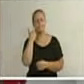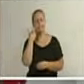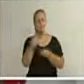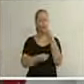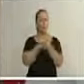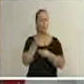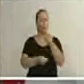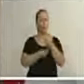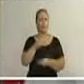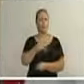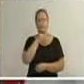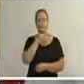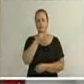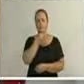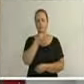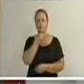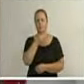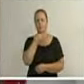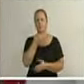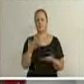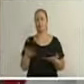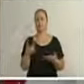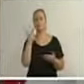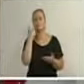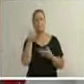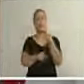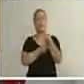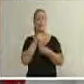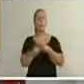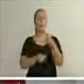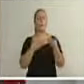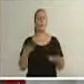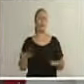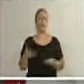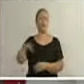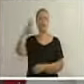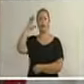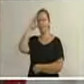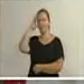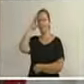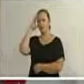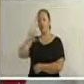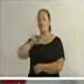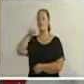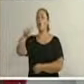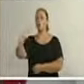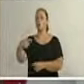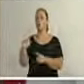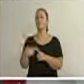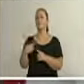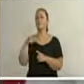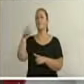minha opinião sobre o crime de responsabilidade que cometeu, no meu ponto de vista, a presidente Dilma, e por isso que ela está passando pelo processo de